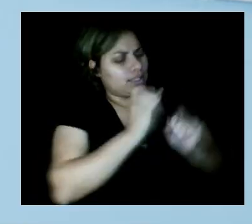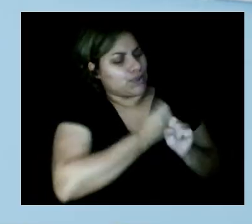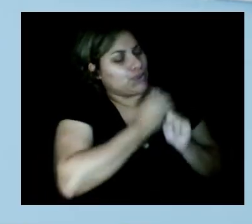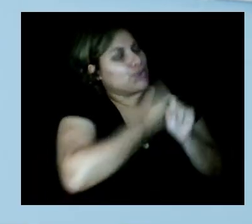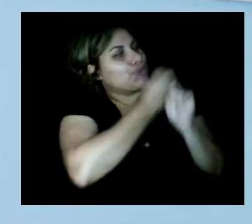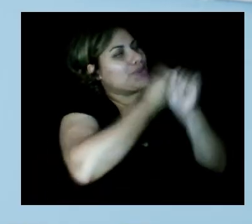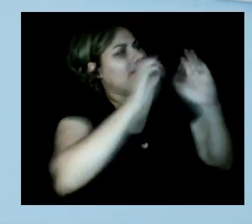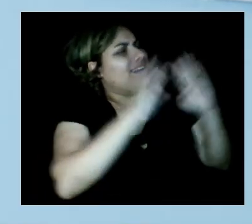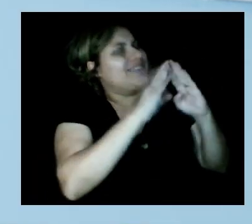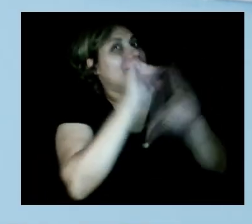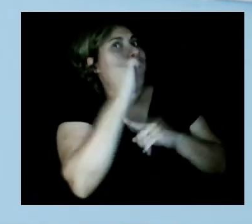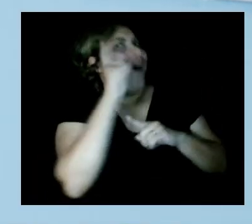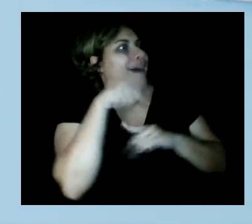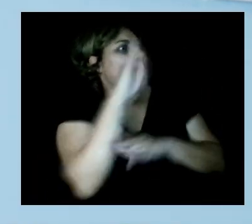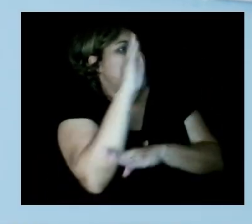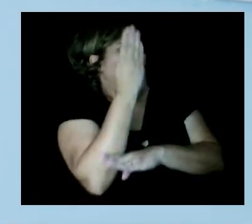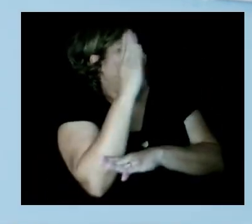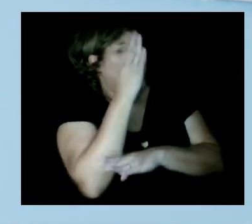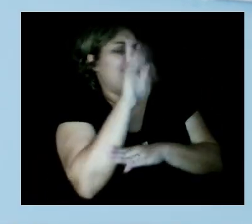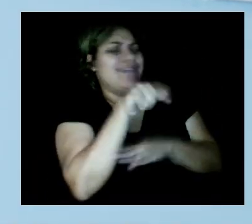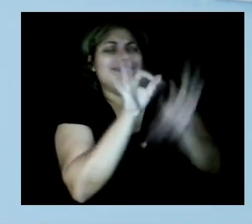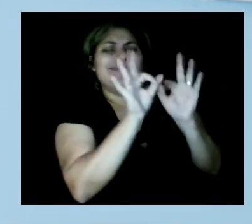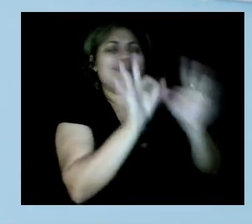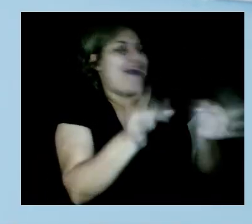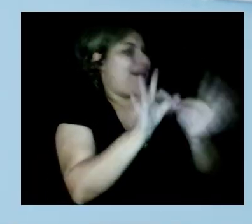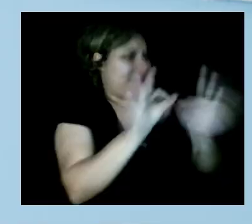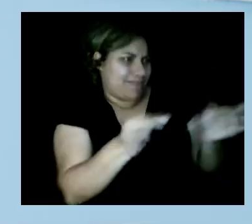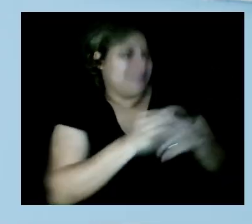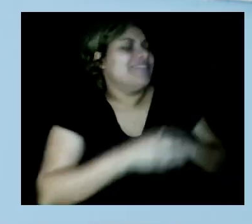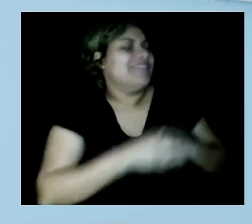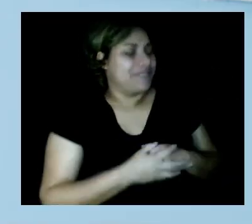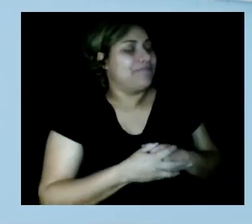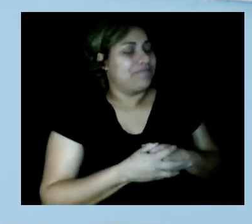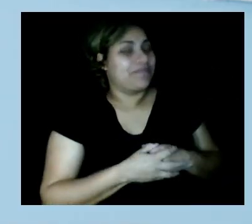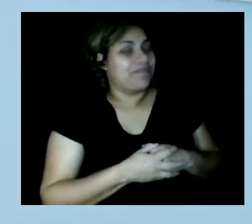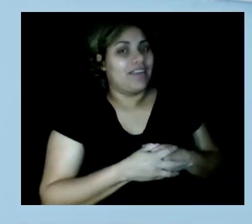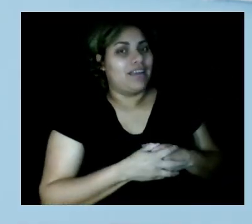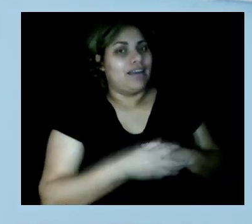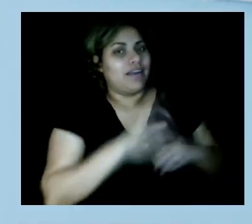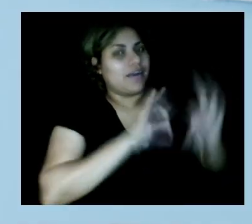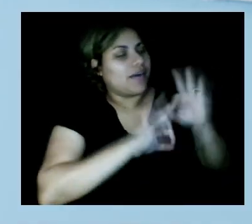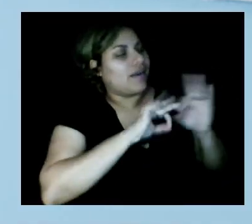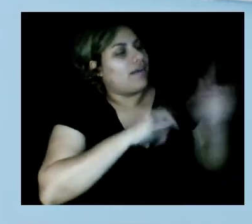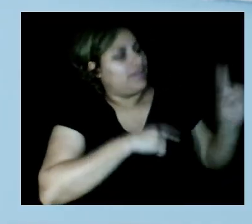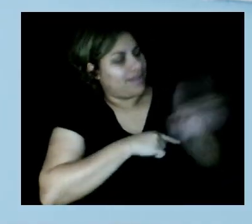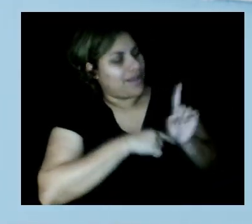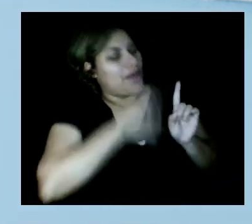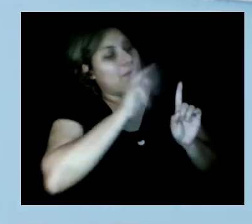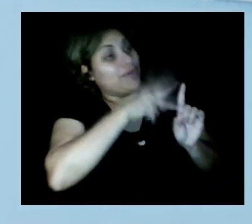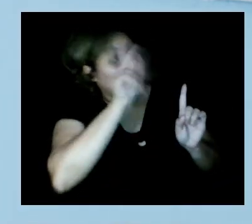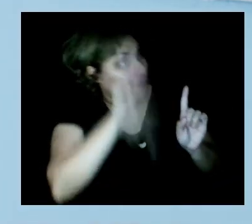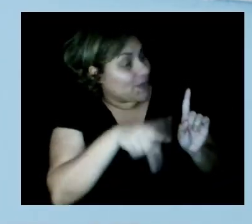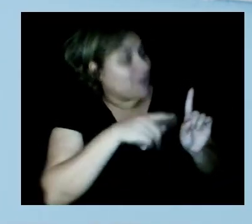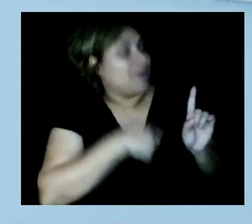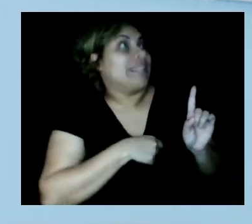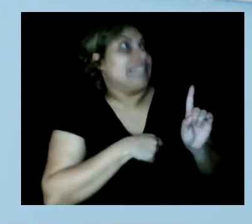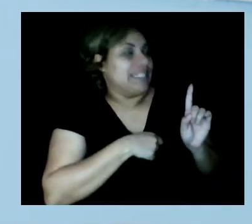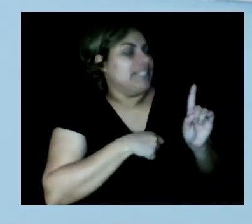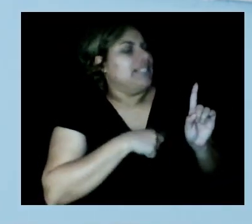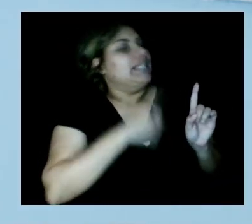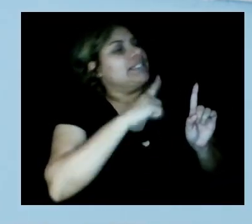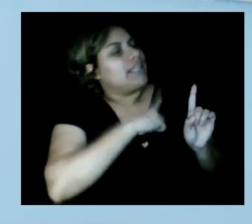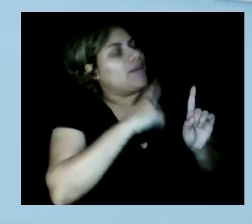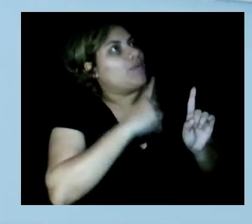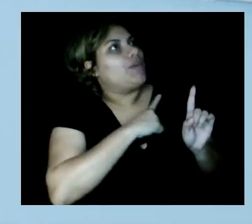madeira, bem simples, né? Com uma professora, né? E foram